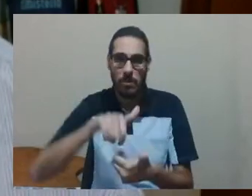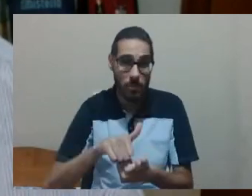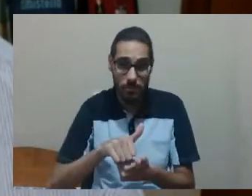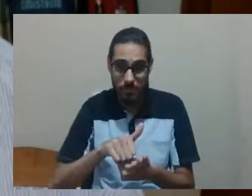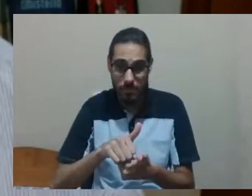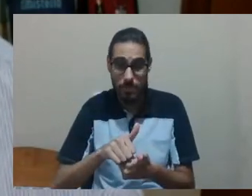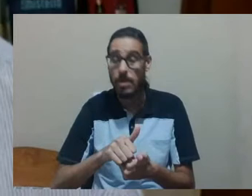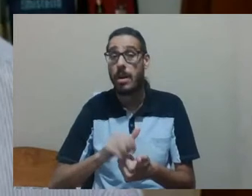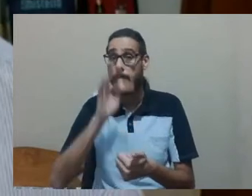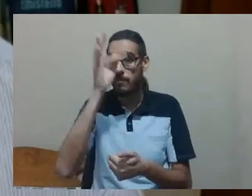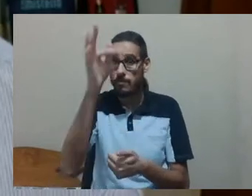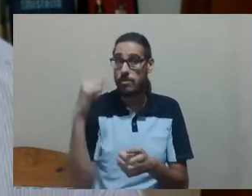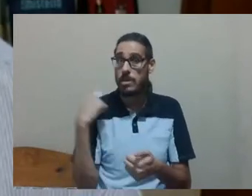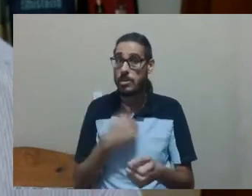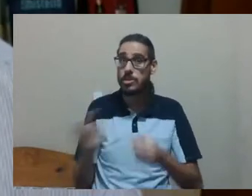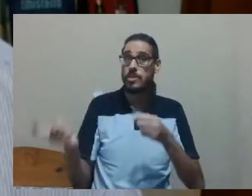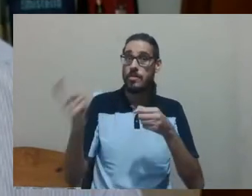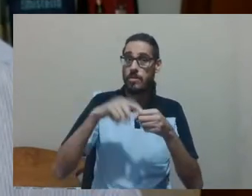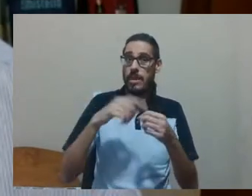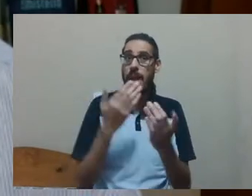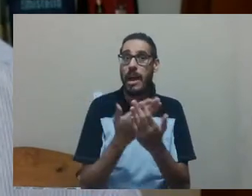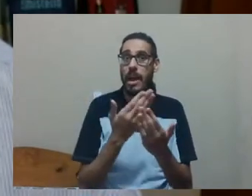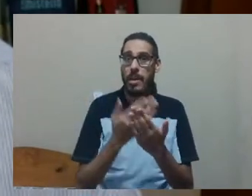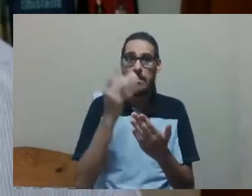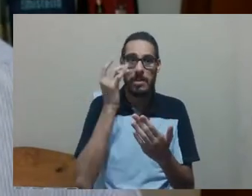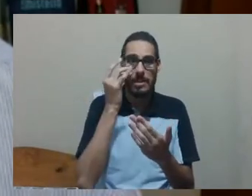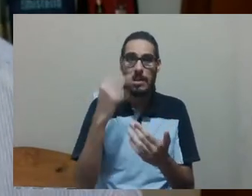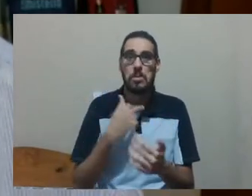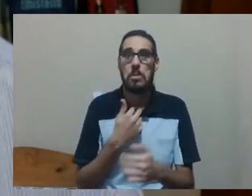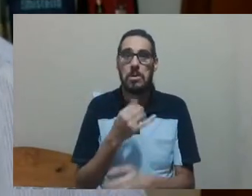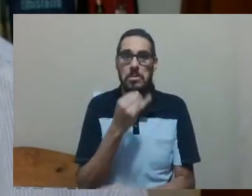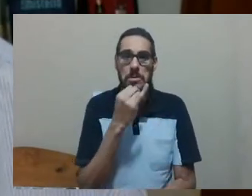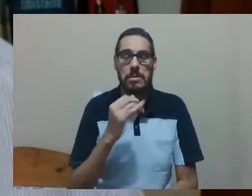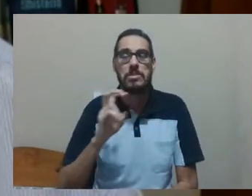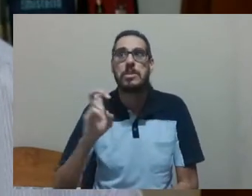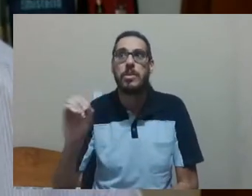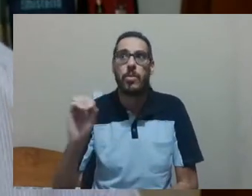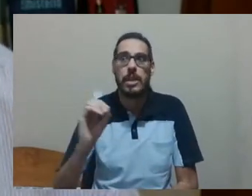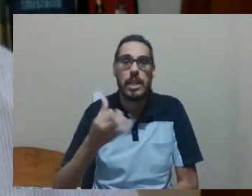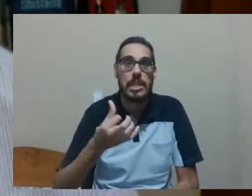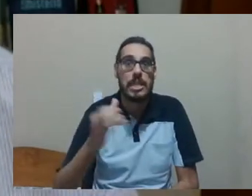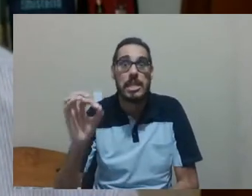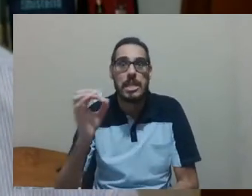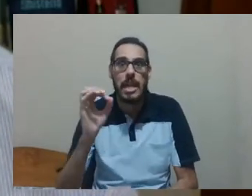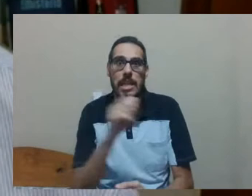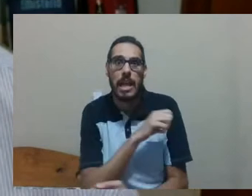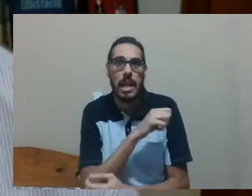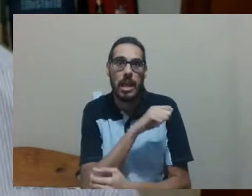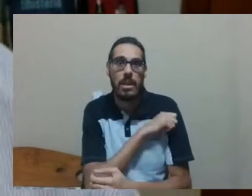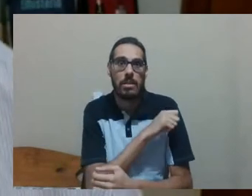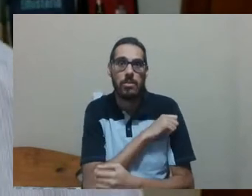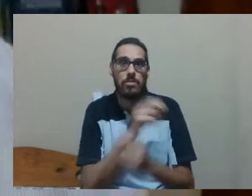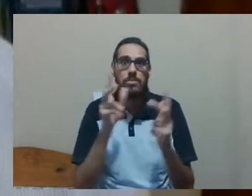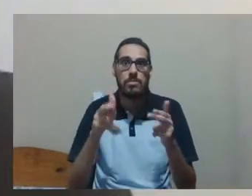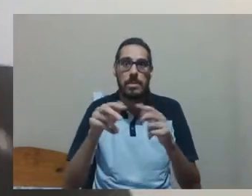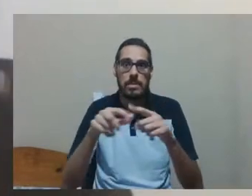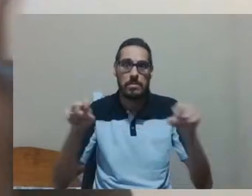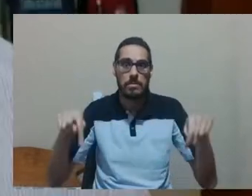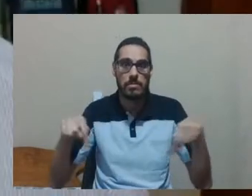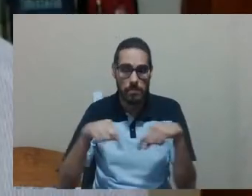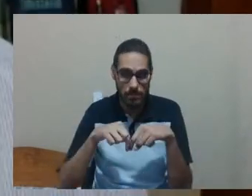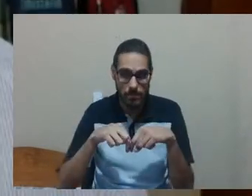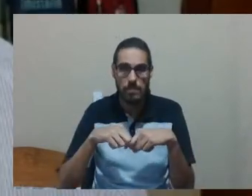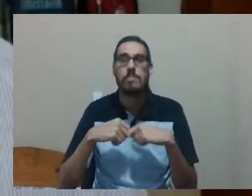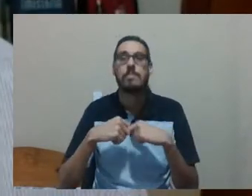ter aula presencial, não vamos poder mais ter 50 alunos, 60 alunos numa sala de pouco mais de 100 metros quadrados. A gente